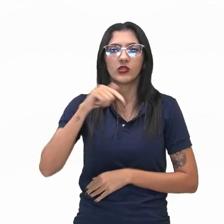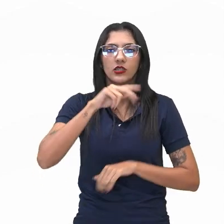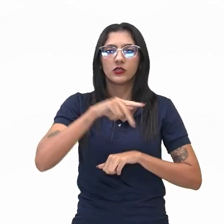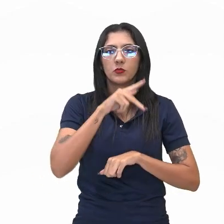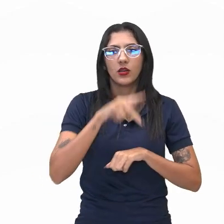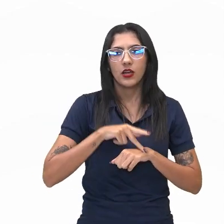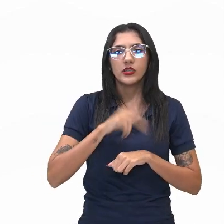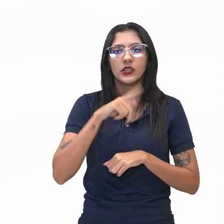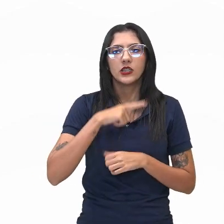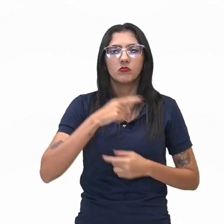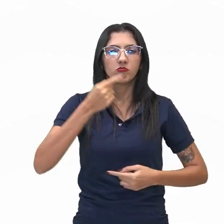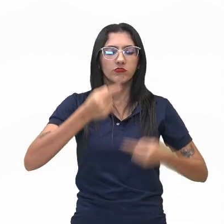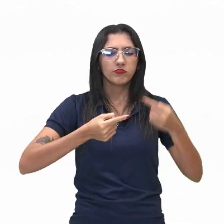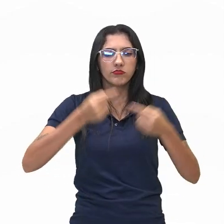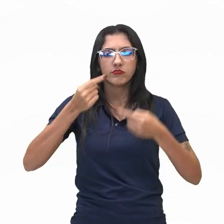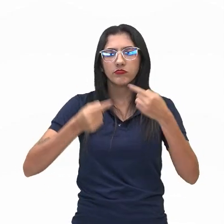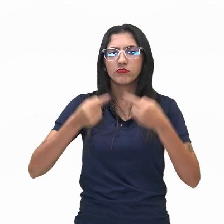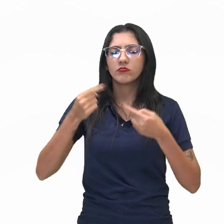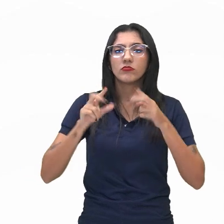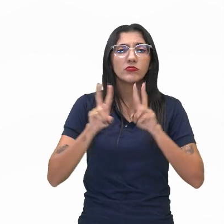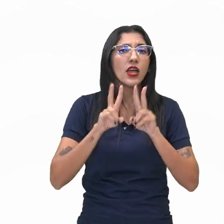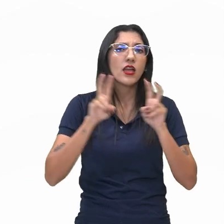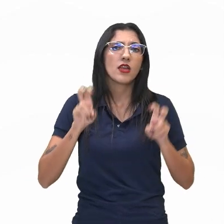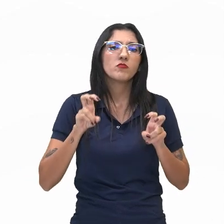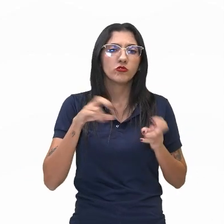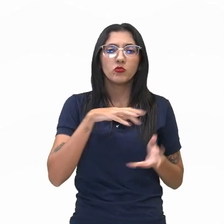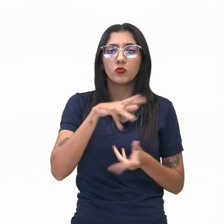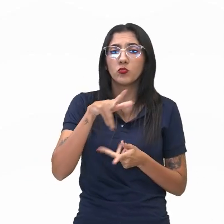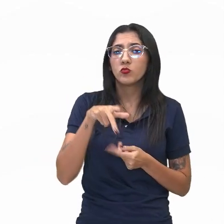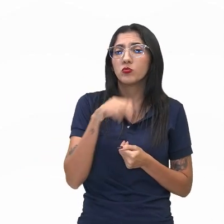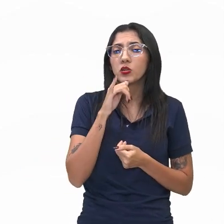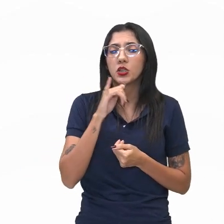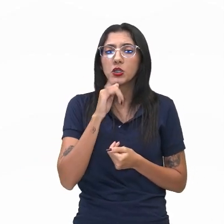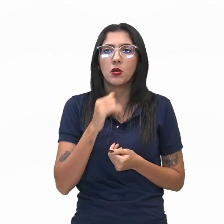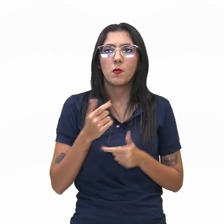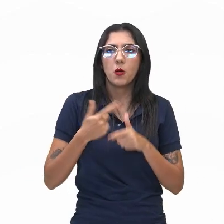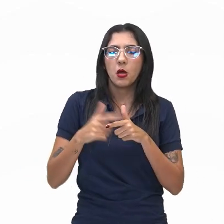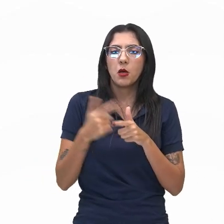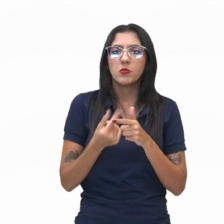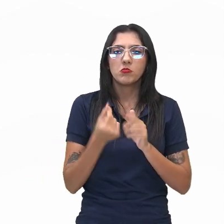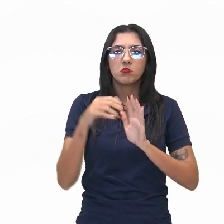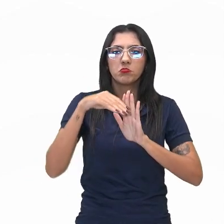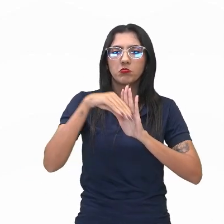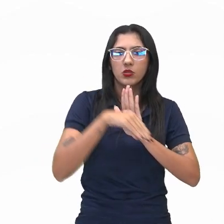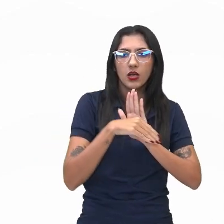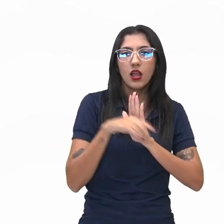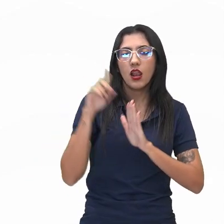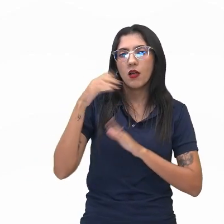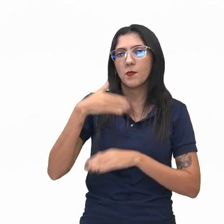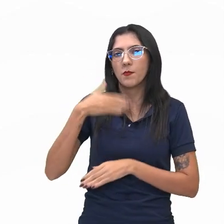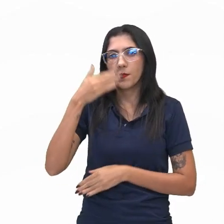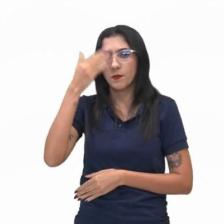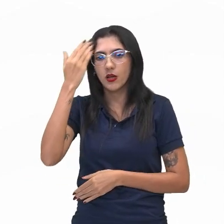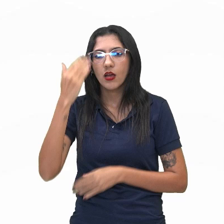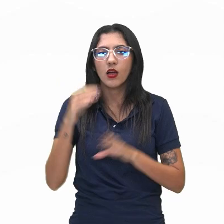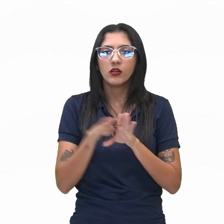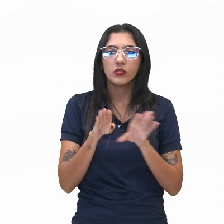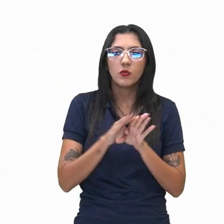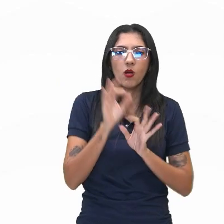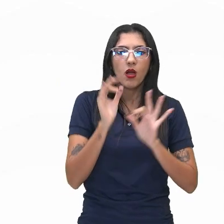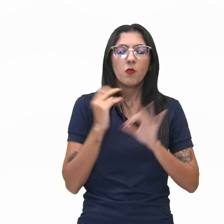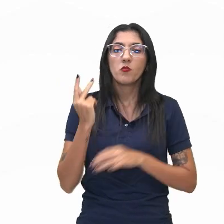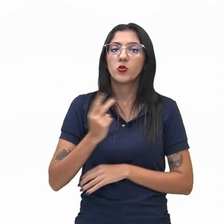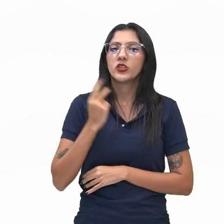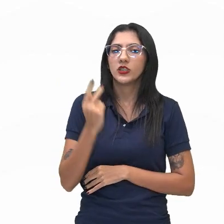acabaram discutindo temas globais, como a crise do Oriente Médio, a operação política e